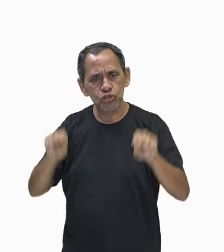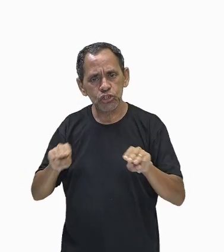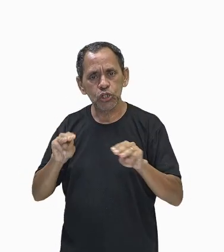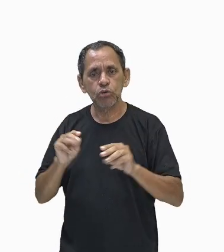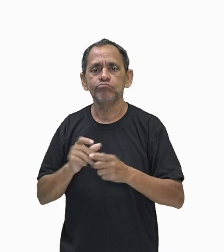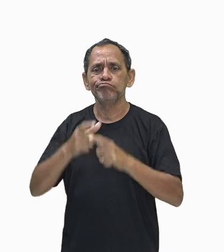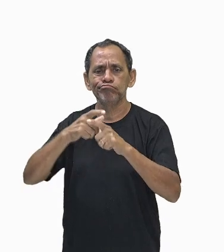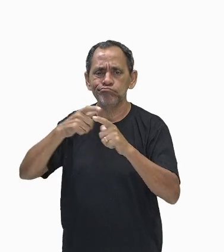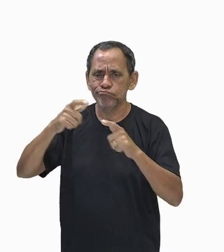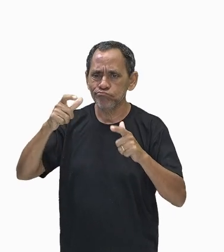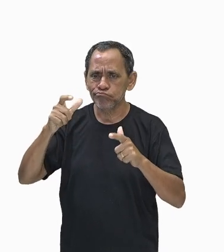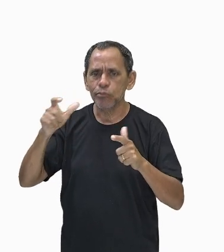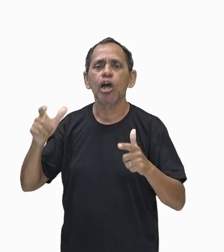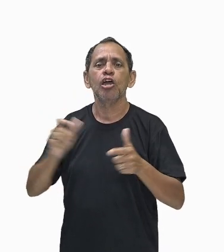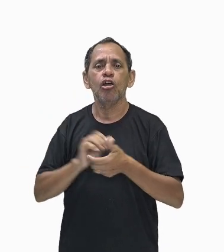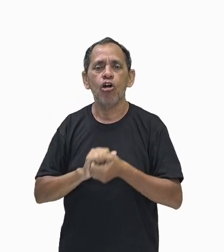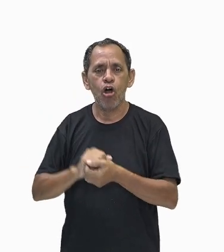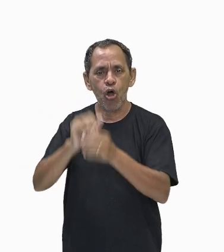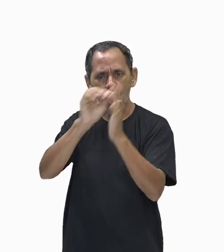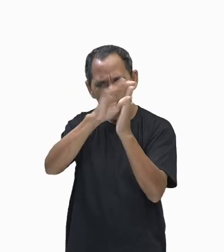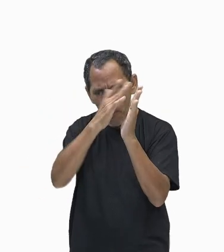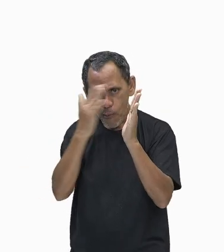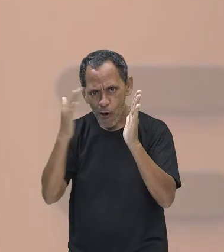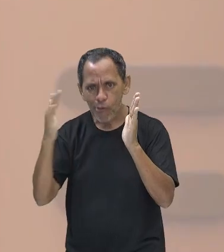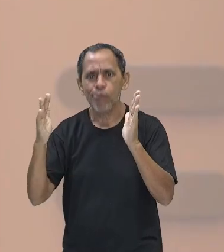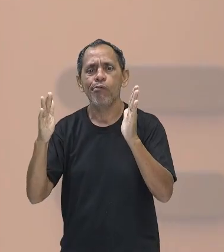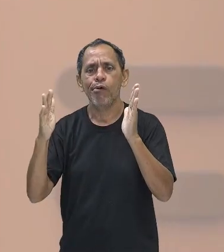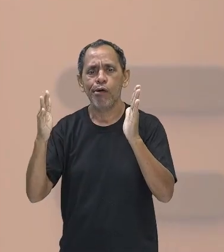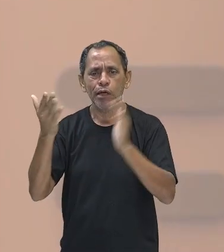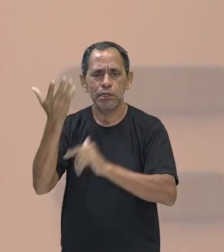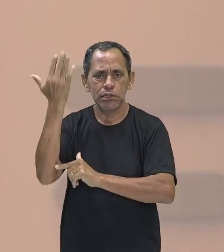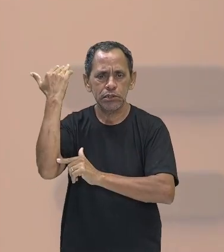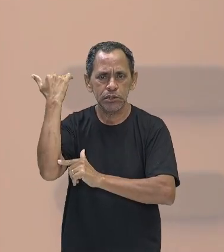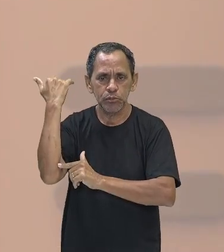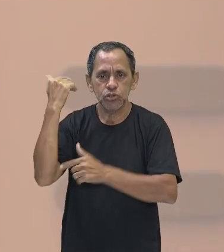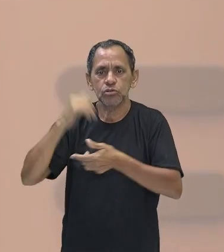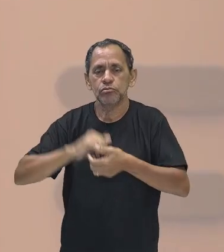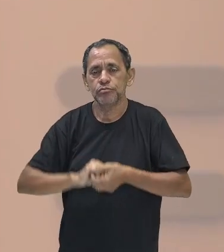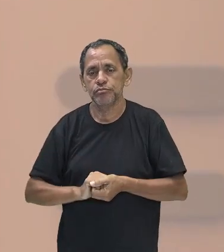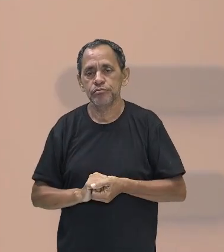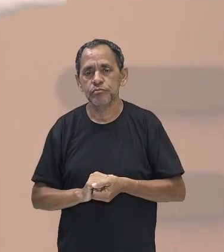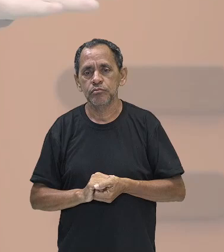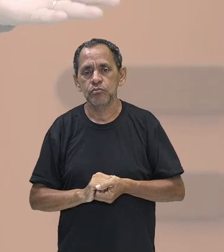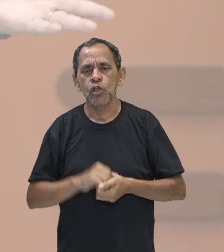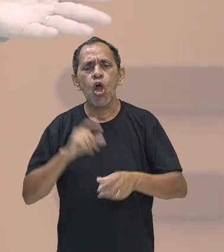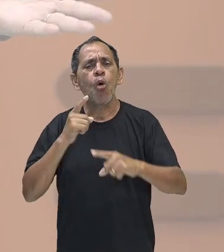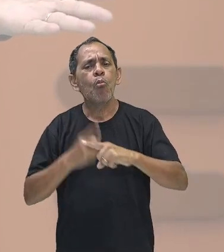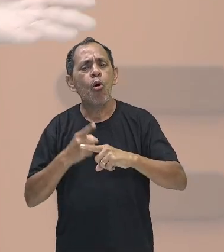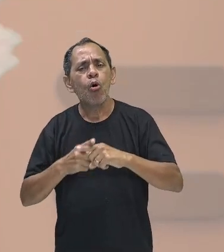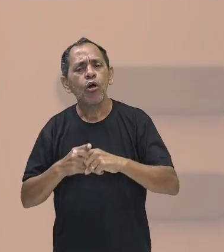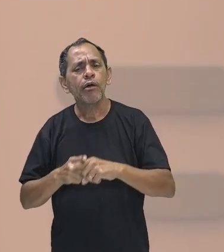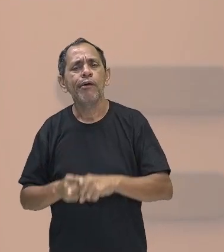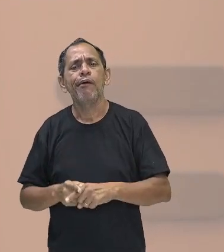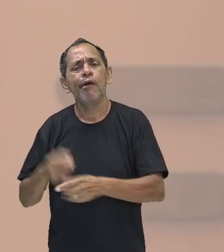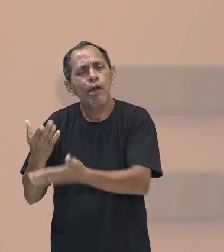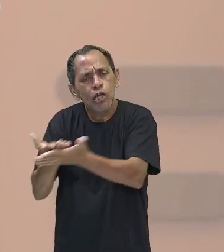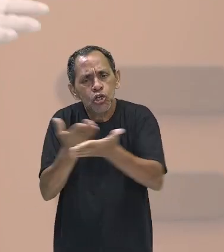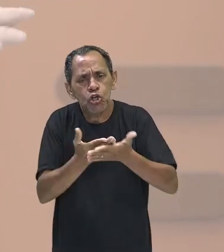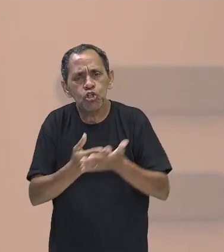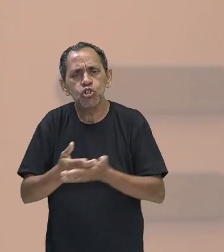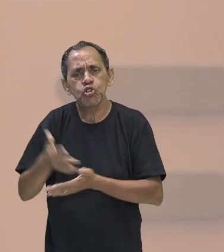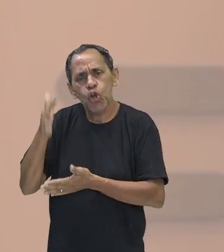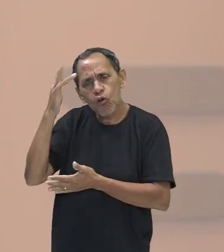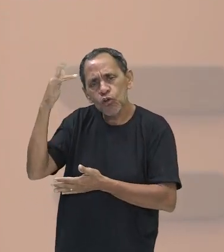maior biblioteca da antiguidade, porque, né, ele foi aí, estudou, então, aí com um grande filósofo que era,